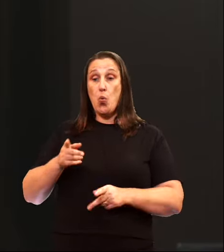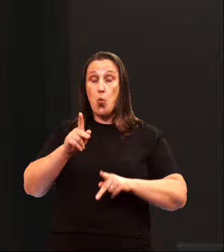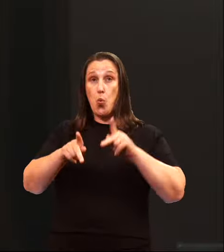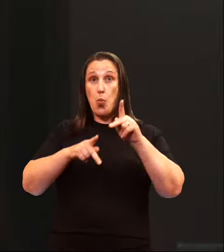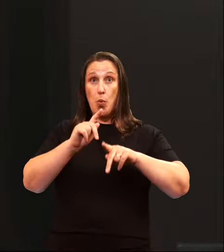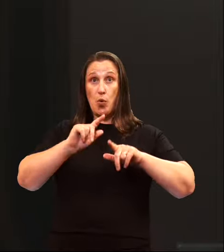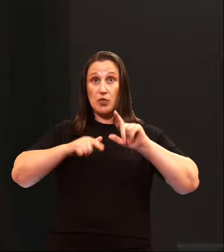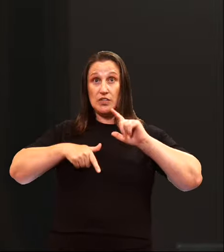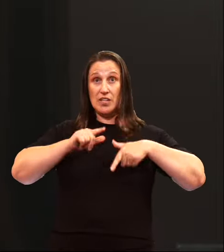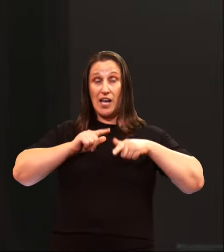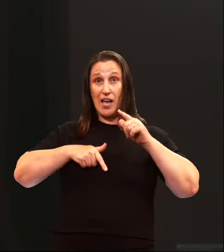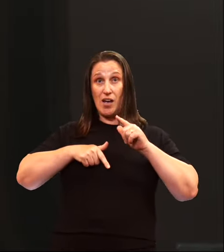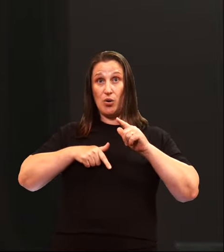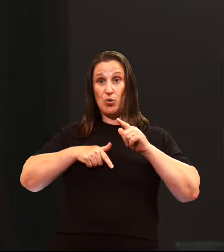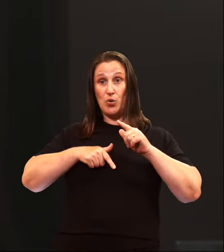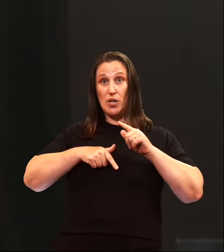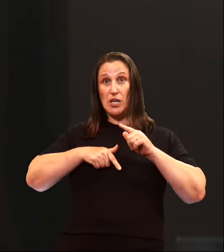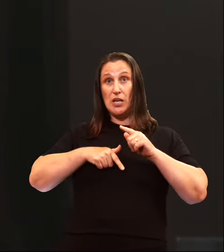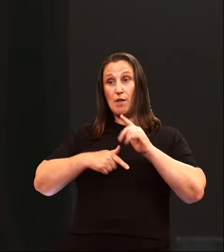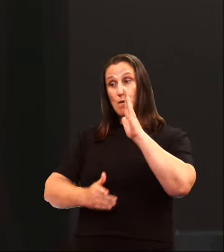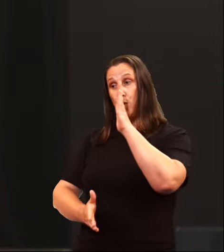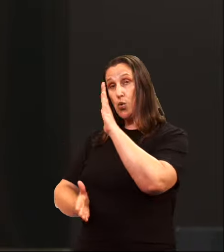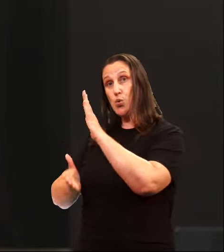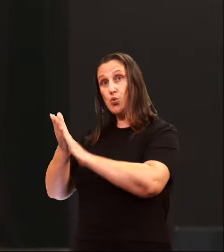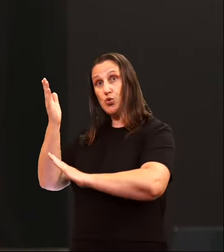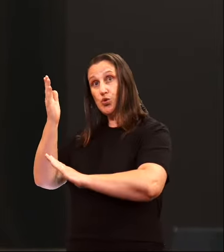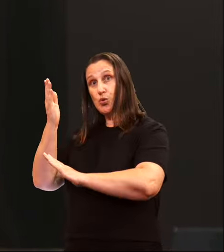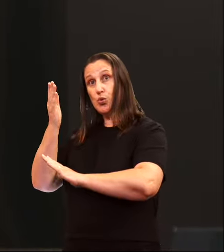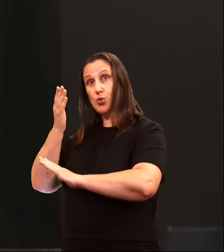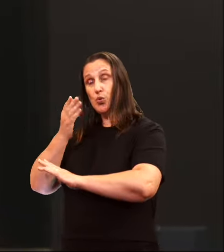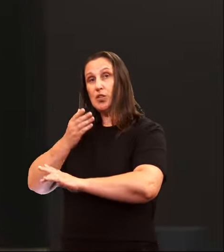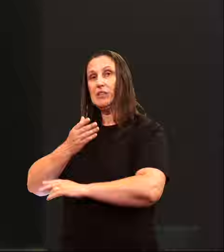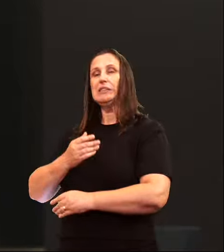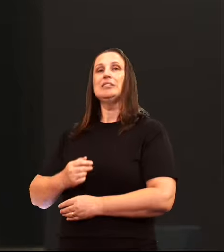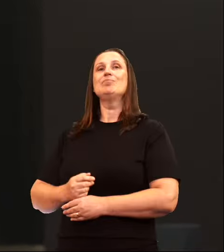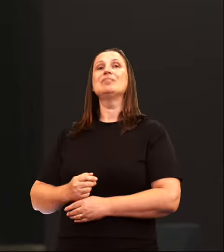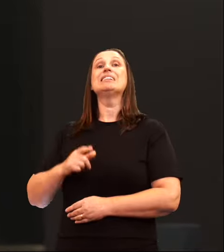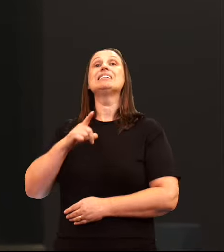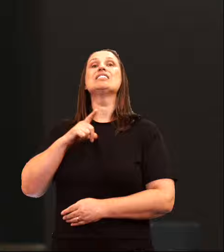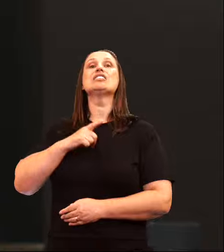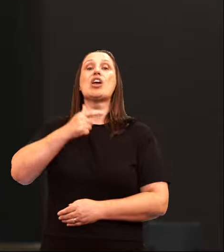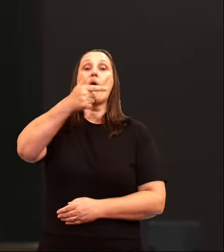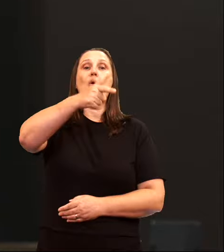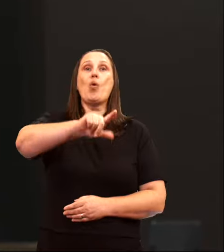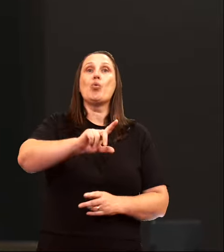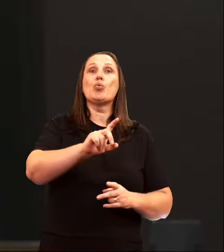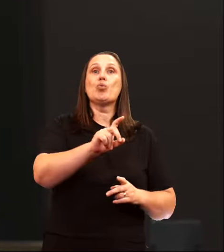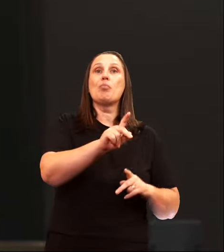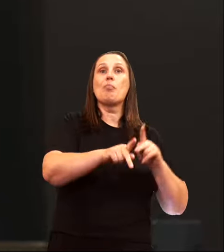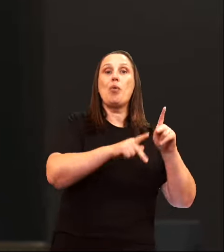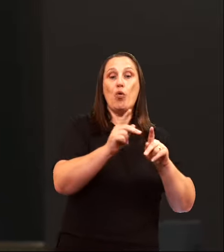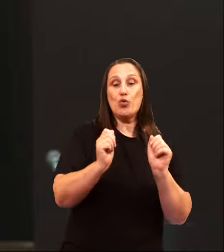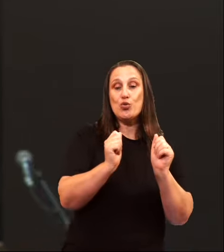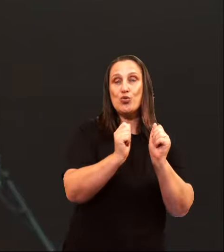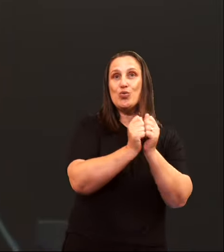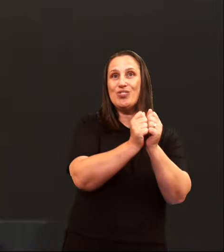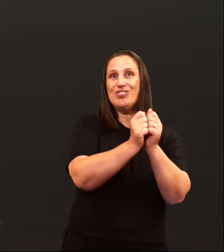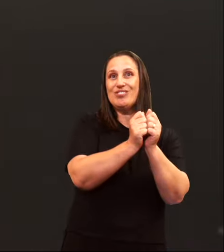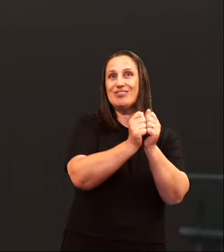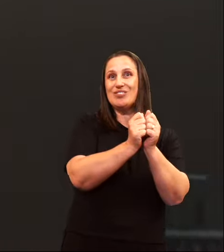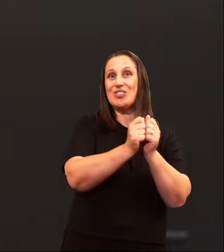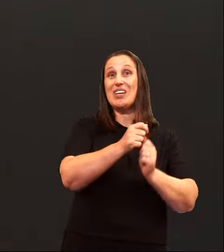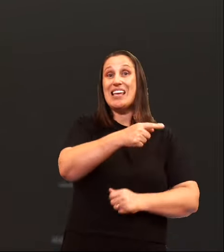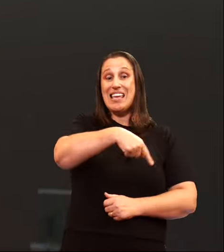do Egito, haviam outros povos estrangeiros que estavam por lá, uma situação difícil, e